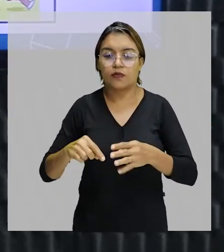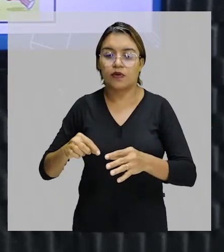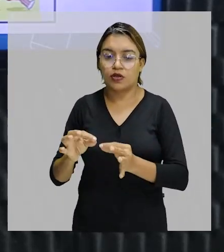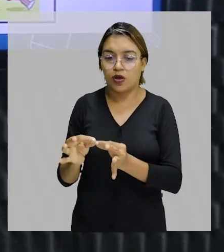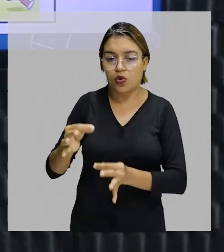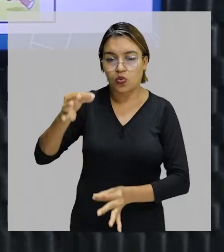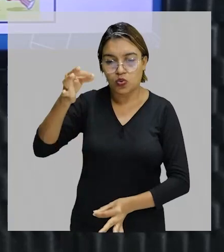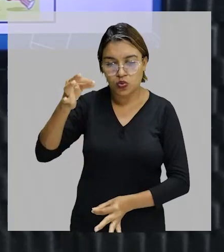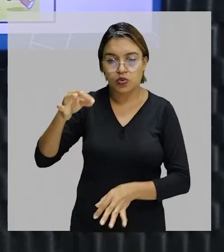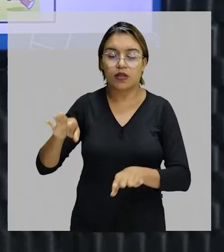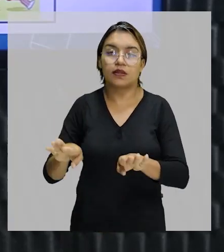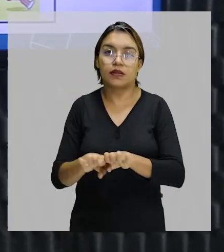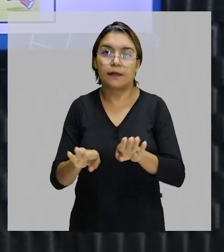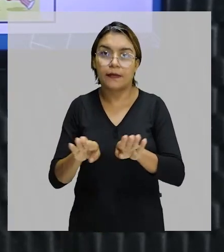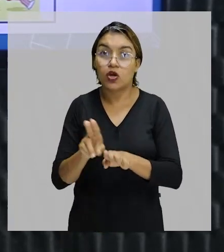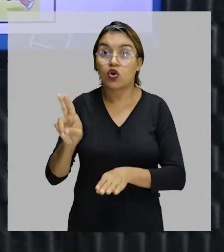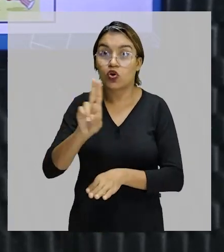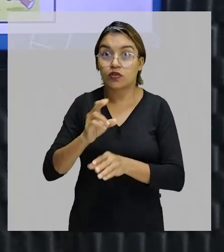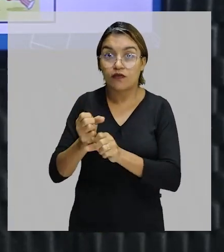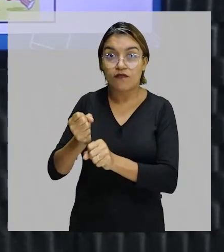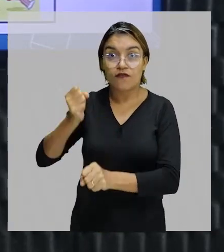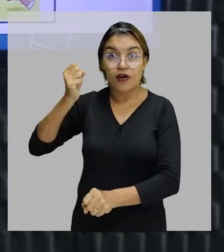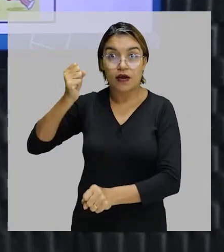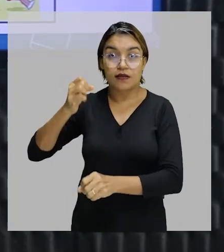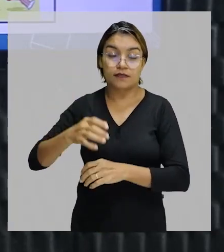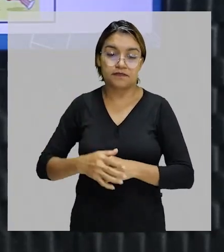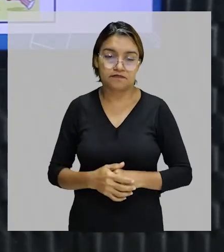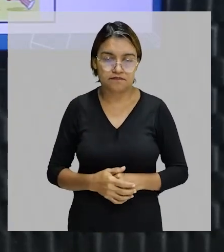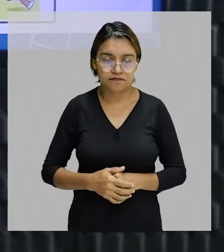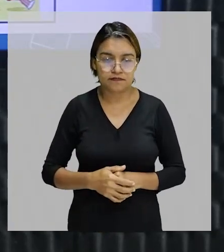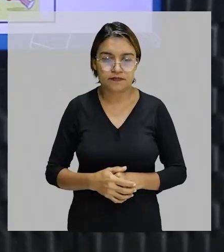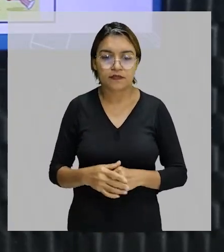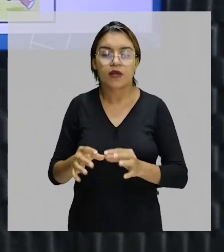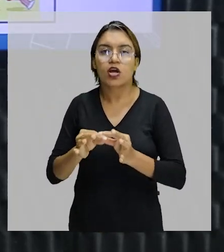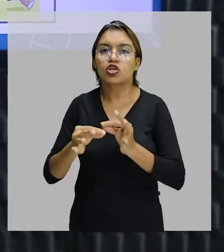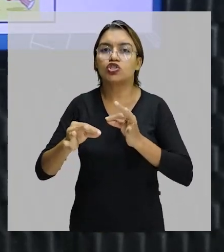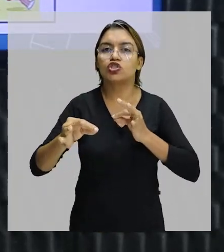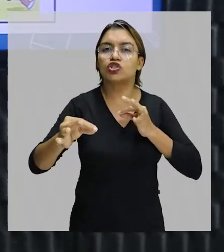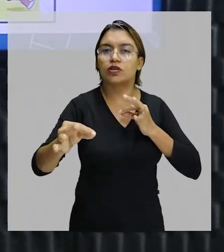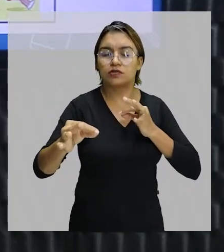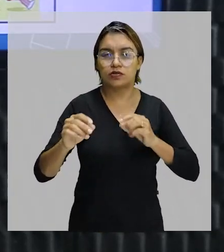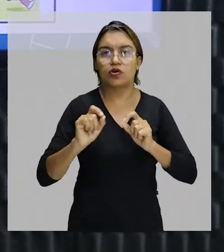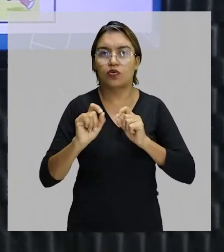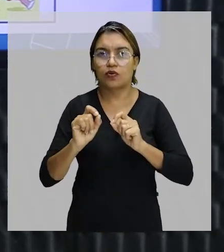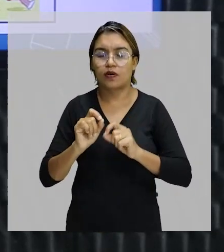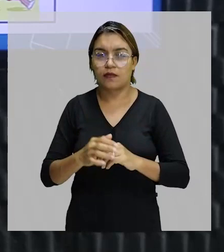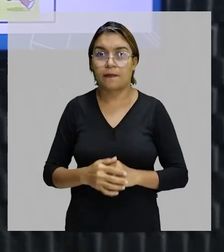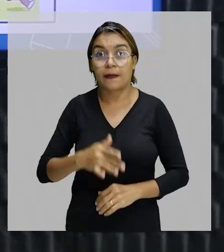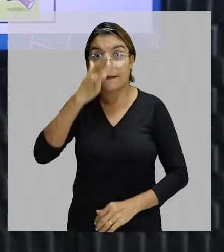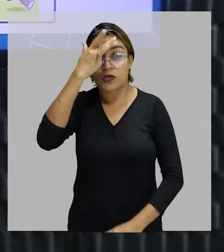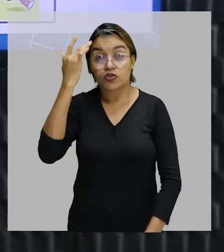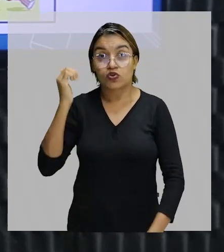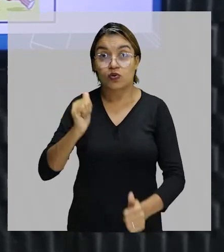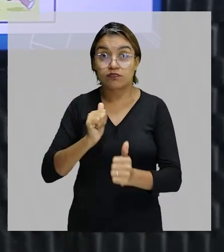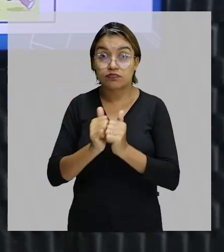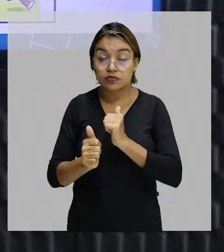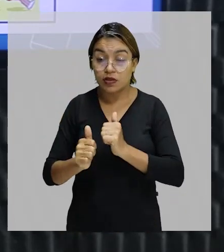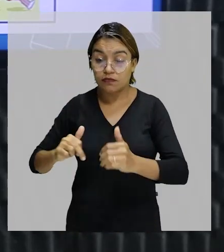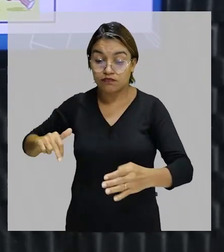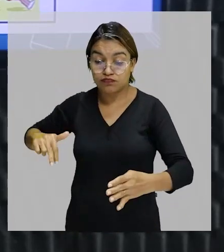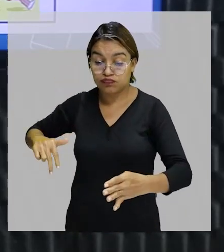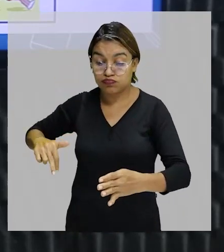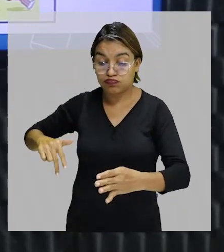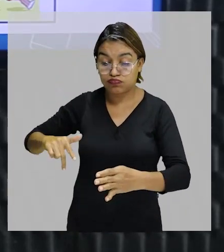altura e salto com vara. No salto em distância, vence aquele atleta que saltar o mais distante possível. Já falei